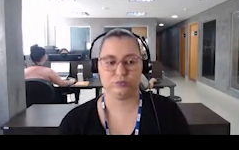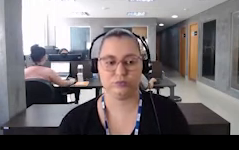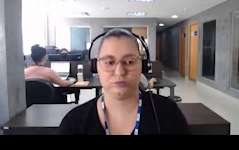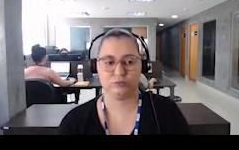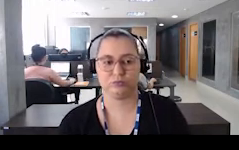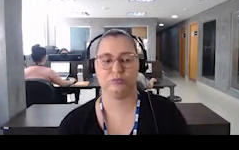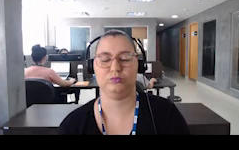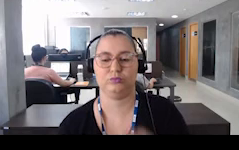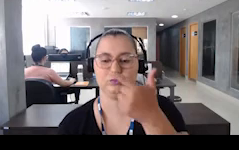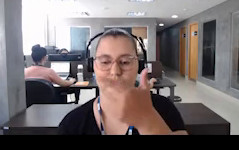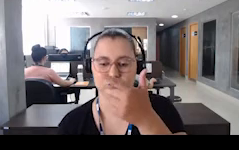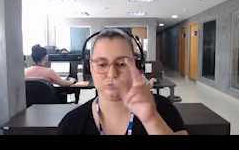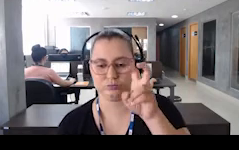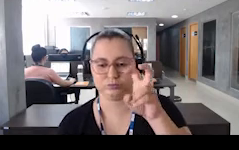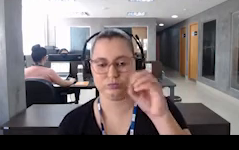Então, aqui, ó,